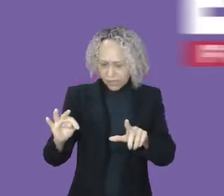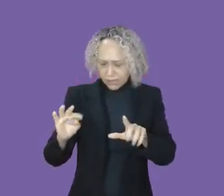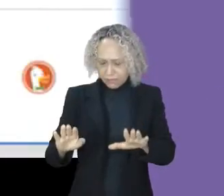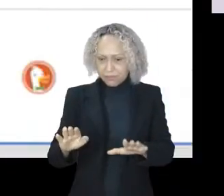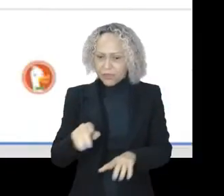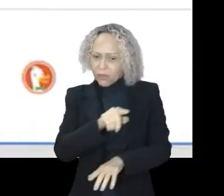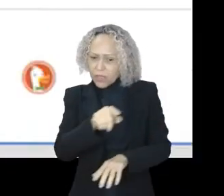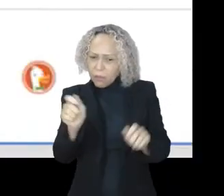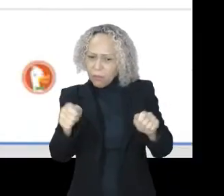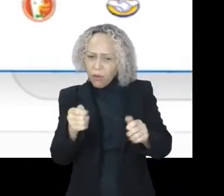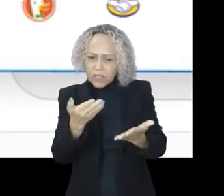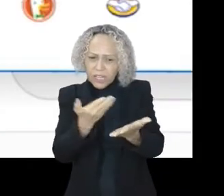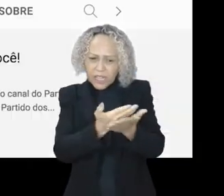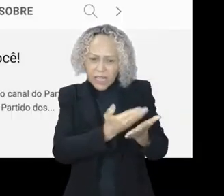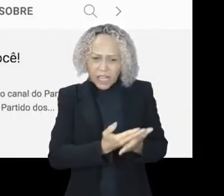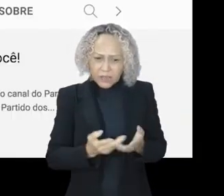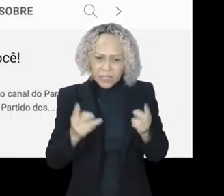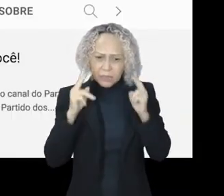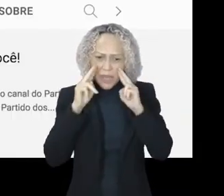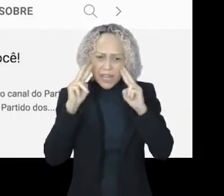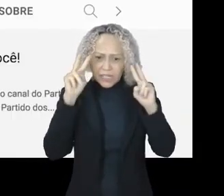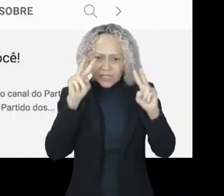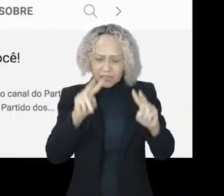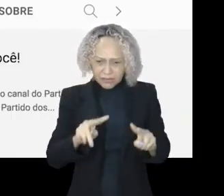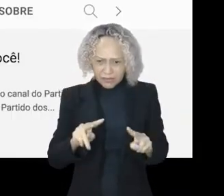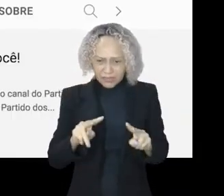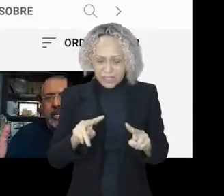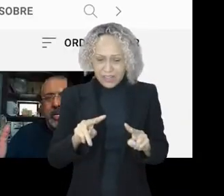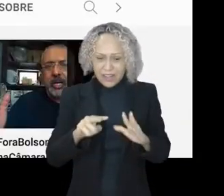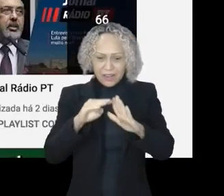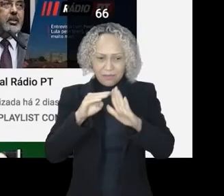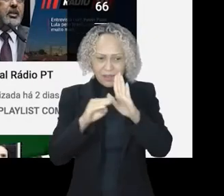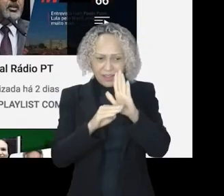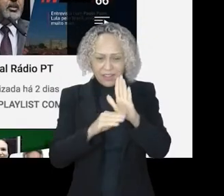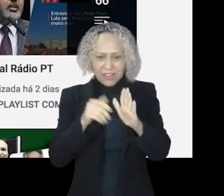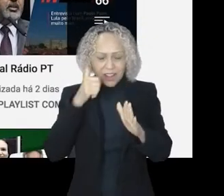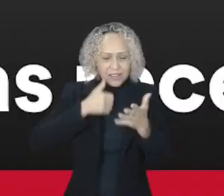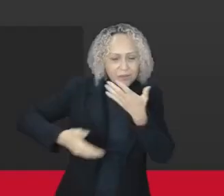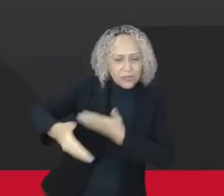Reveja esta e outras aulas na playlist TV Elas por Elas Formação,